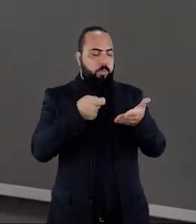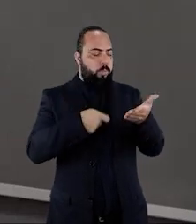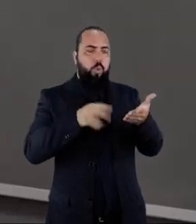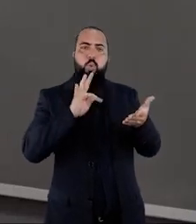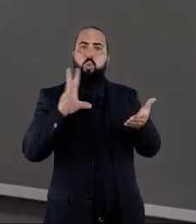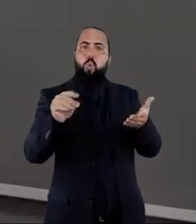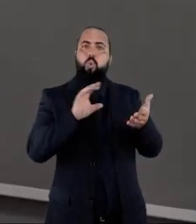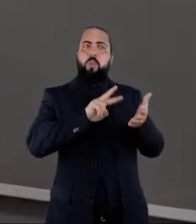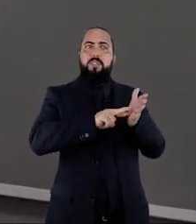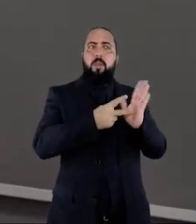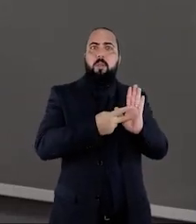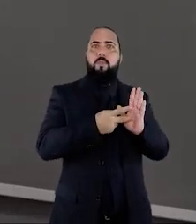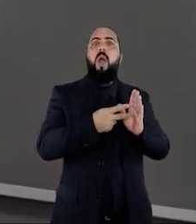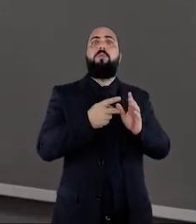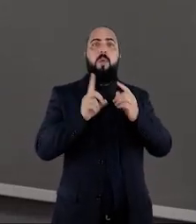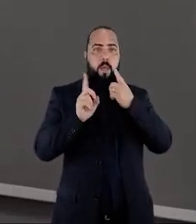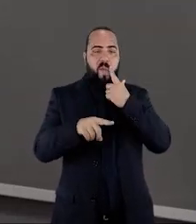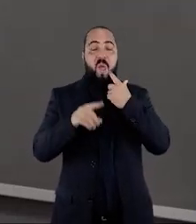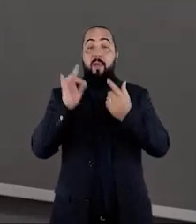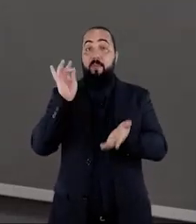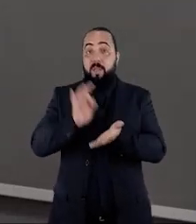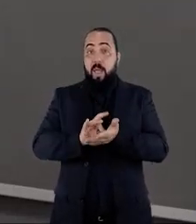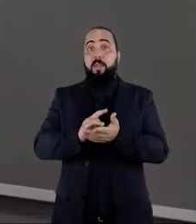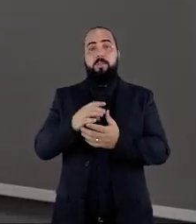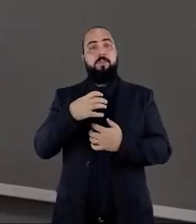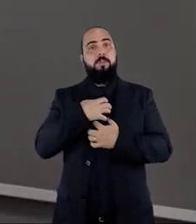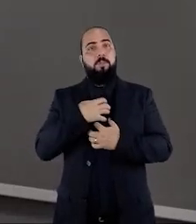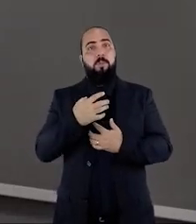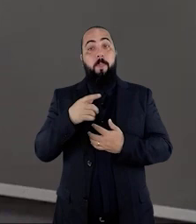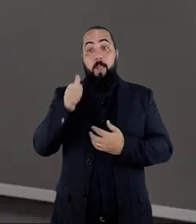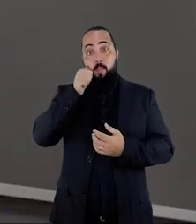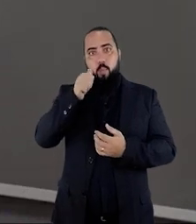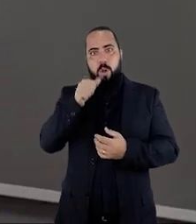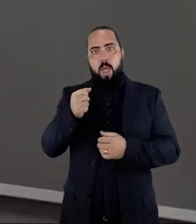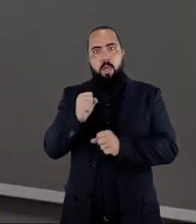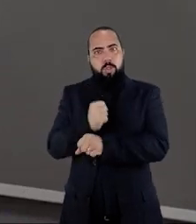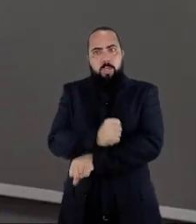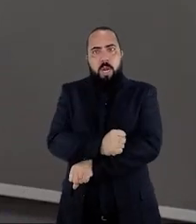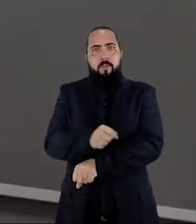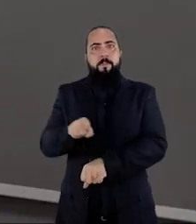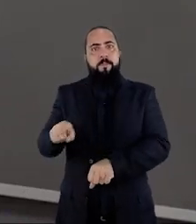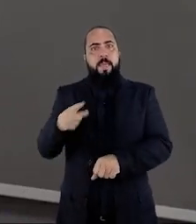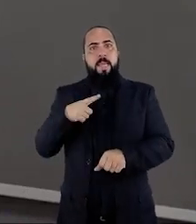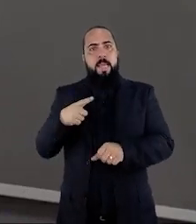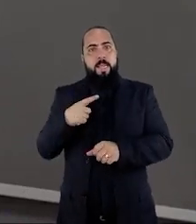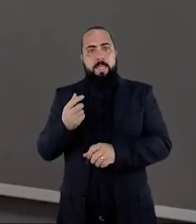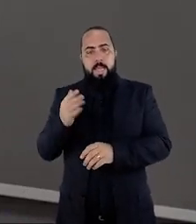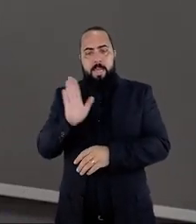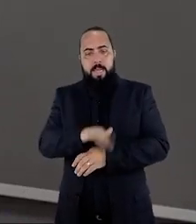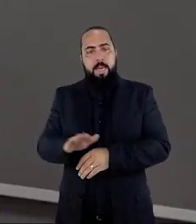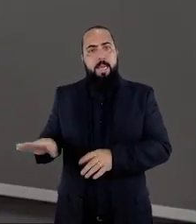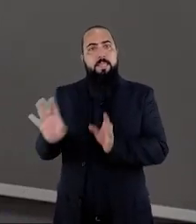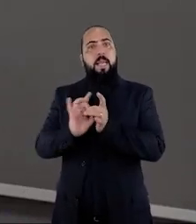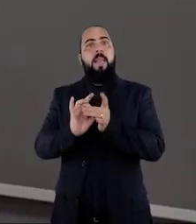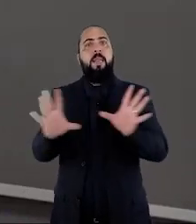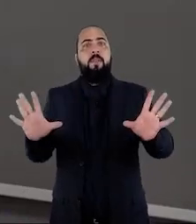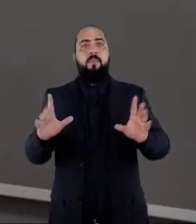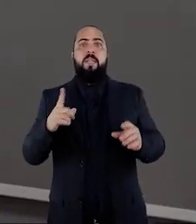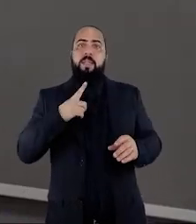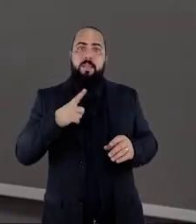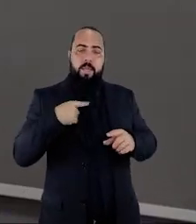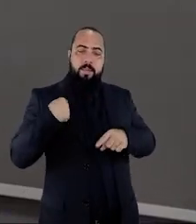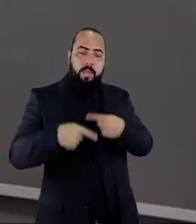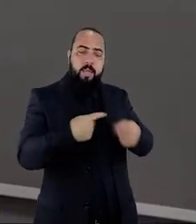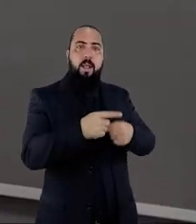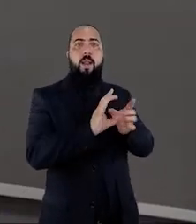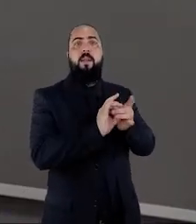importante, todo o seu significado real e simbólico, a ideia dessa mulher escravizada que vai produzir uma criança livre, que